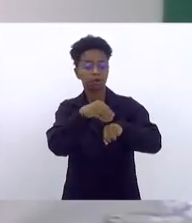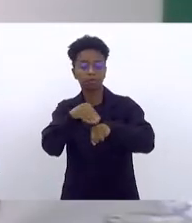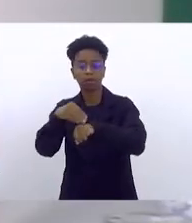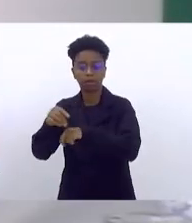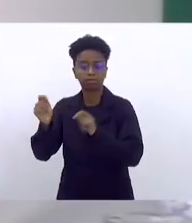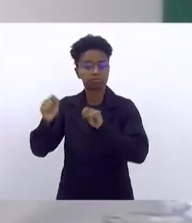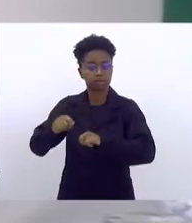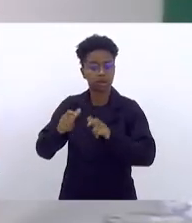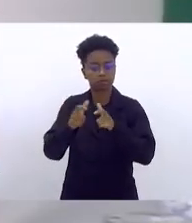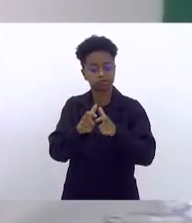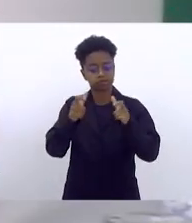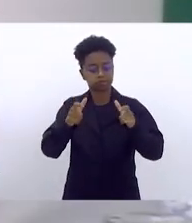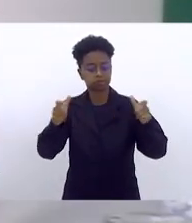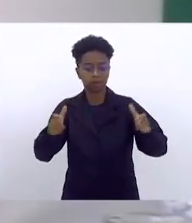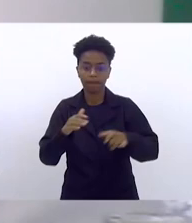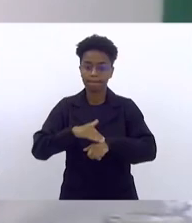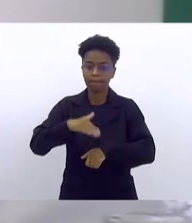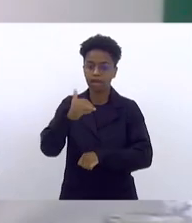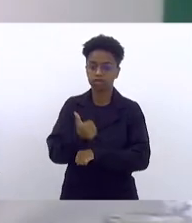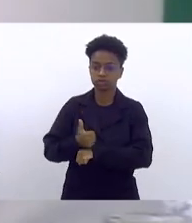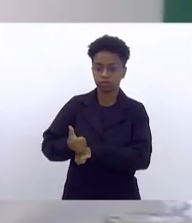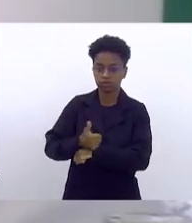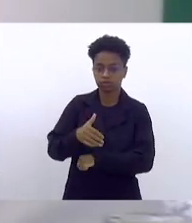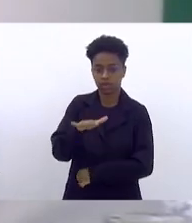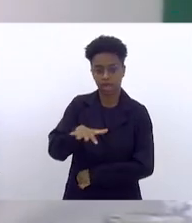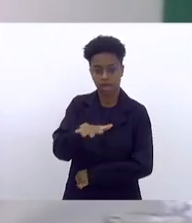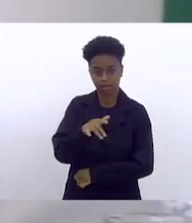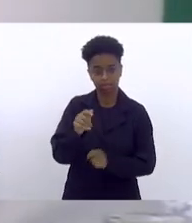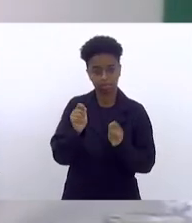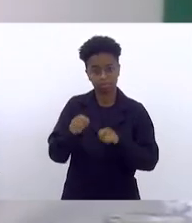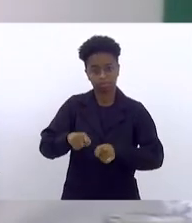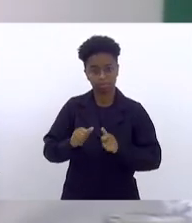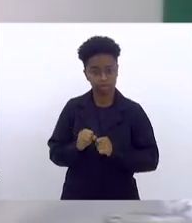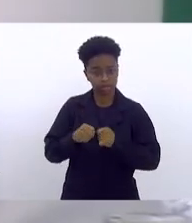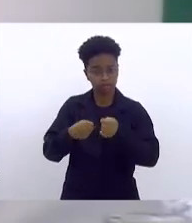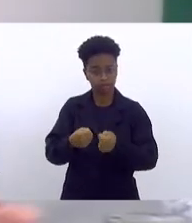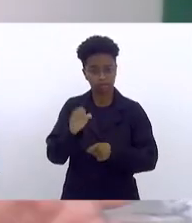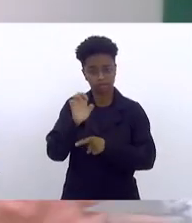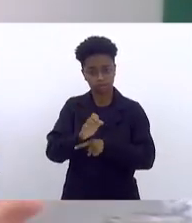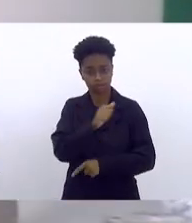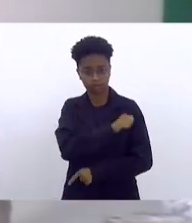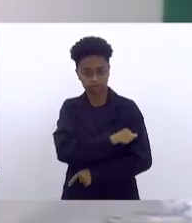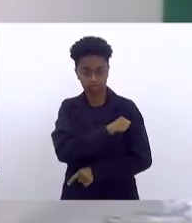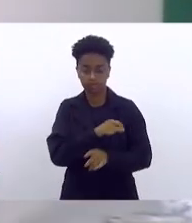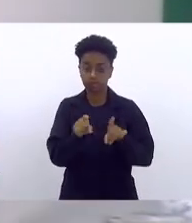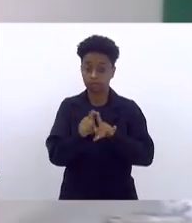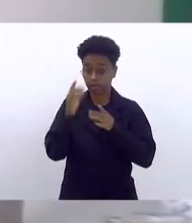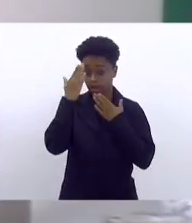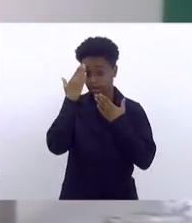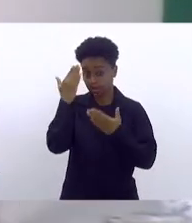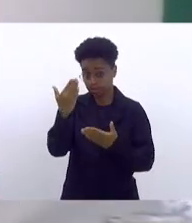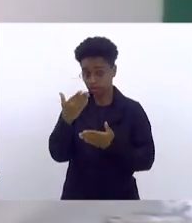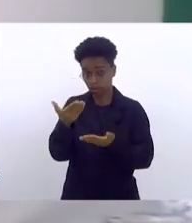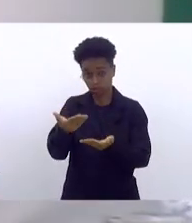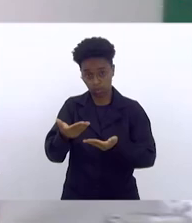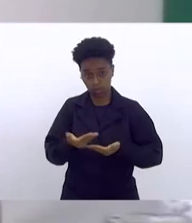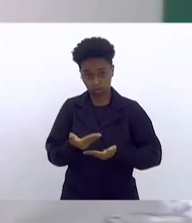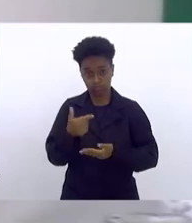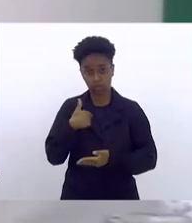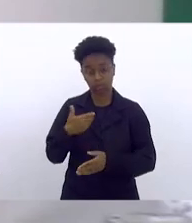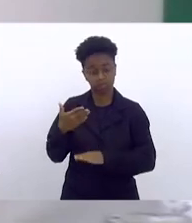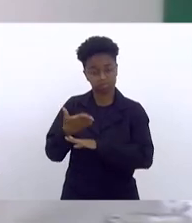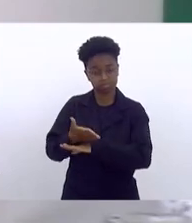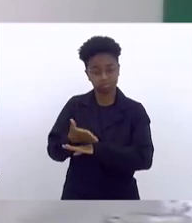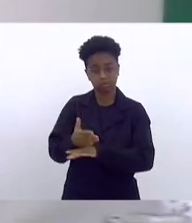vez aumentar aqui mais profissionais dessa área para defender o nosso estado do Rio de Janeiro quero agradecer aqui o convite está aqui também